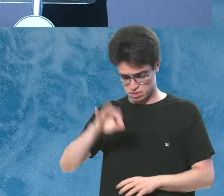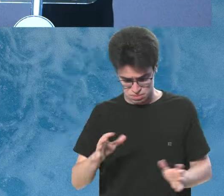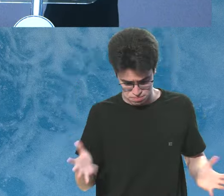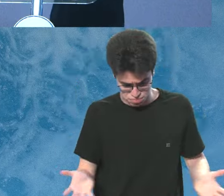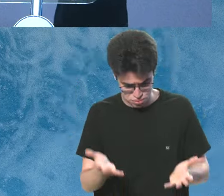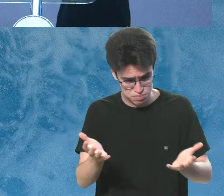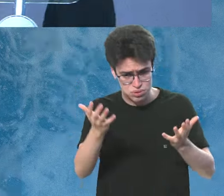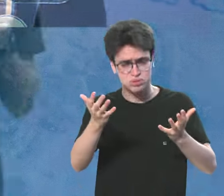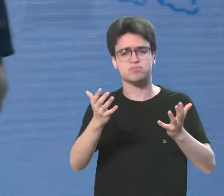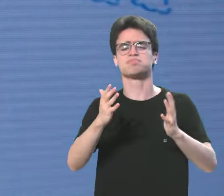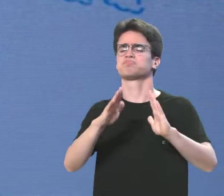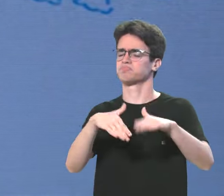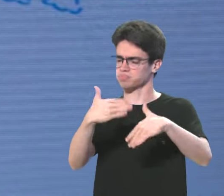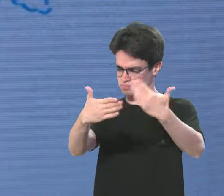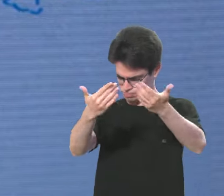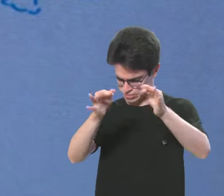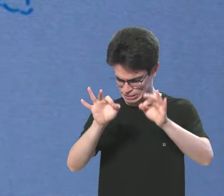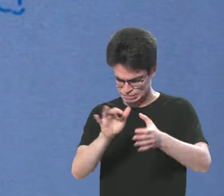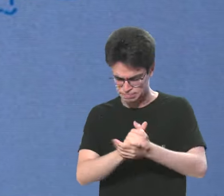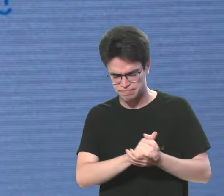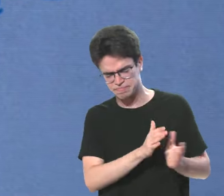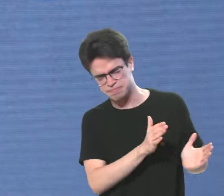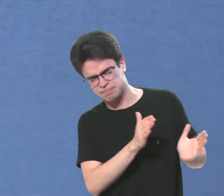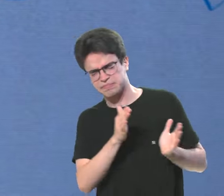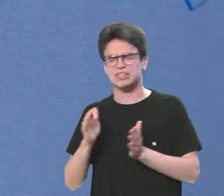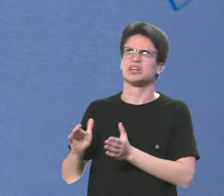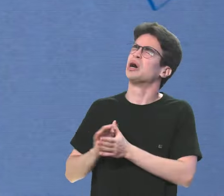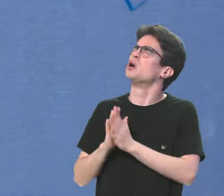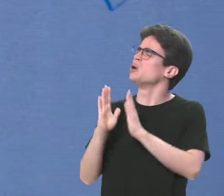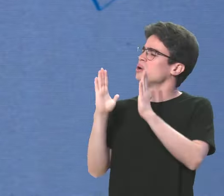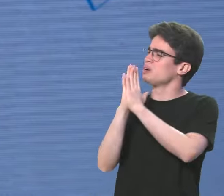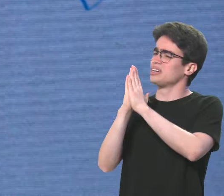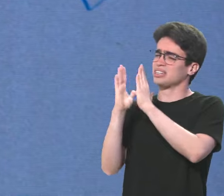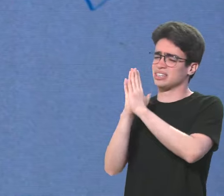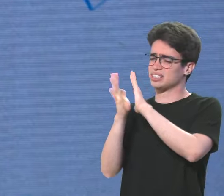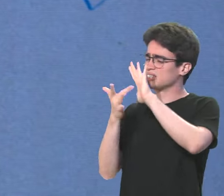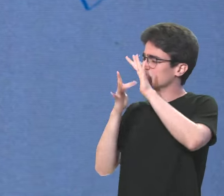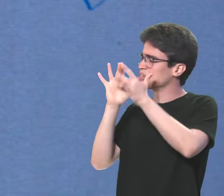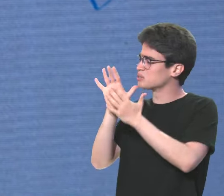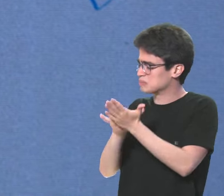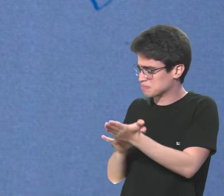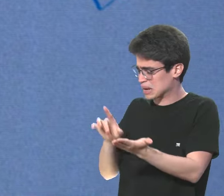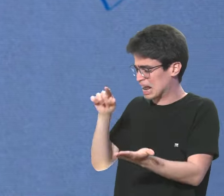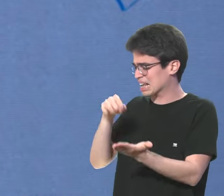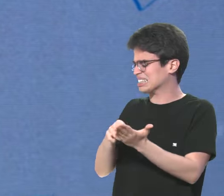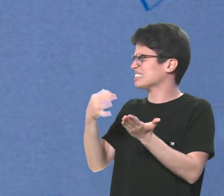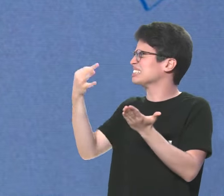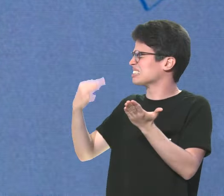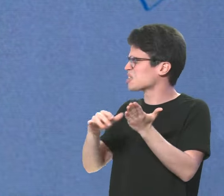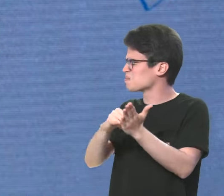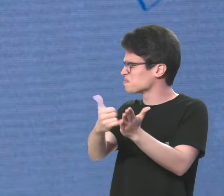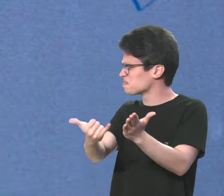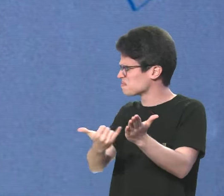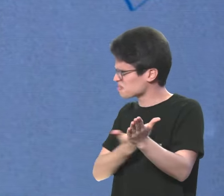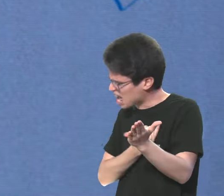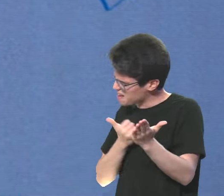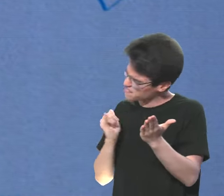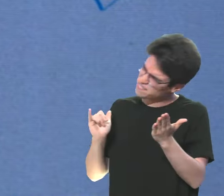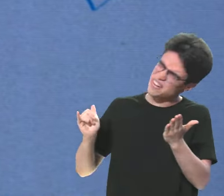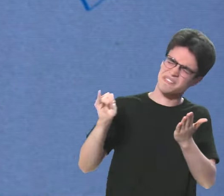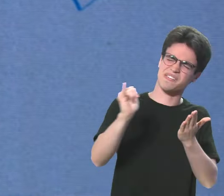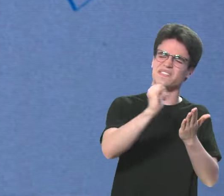número Jesus Essa é a tua palavra Deus que o Senhor possa ministrar profundamente aos nossos corações e que cada pessoa que saia